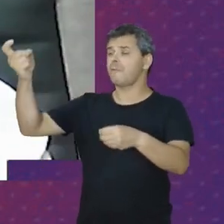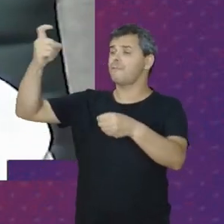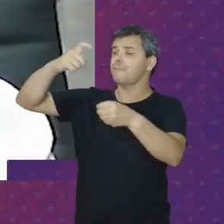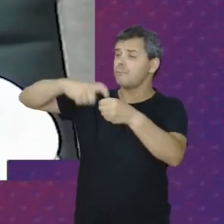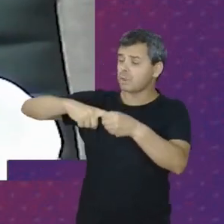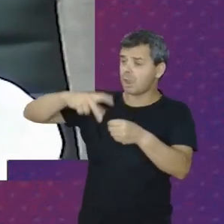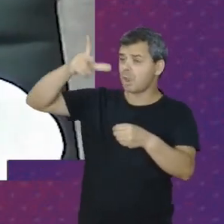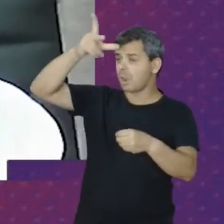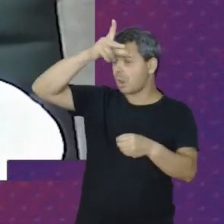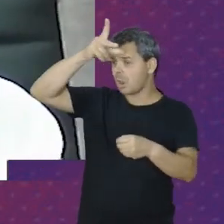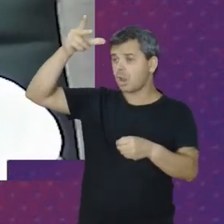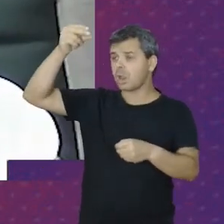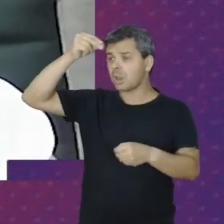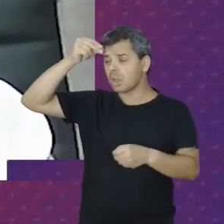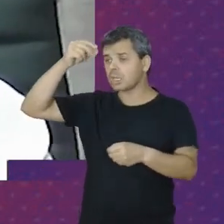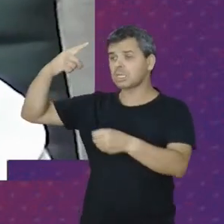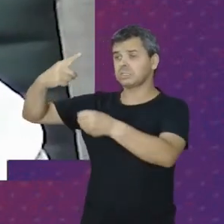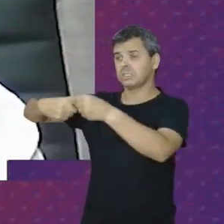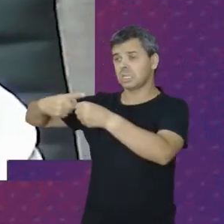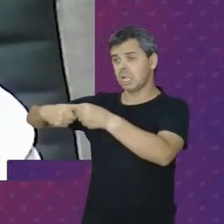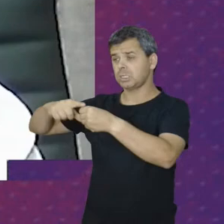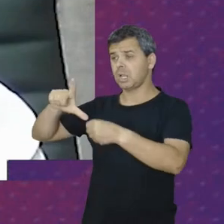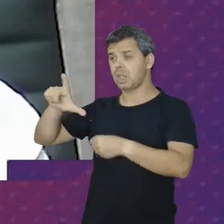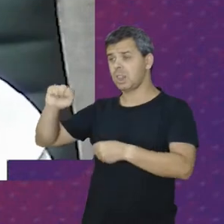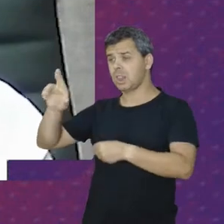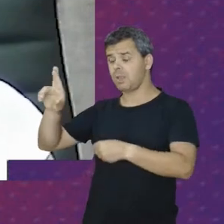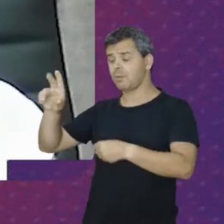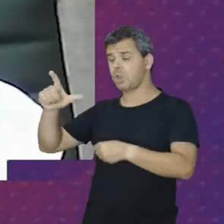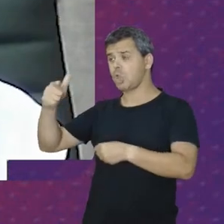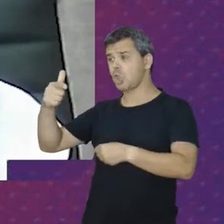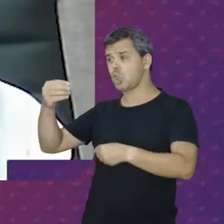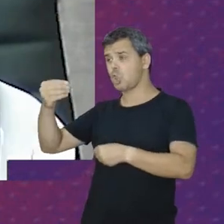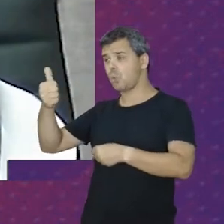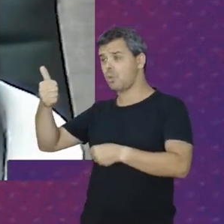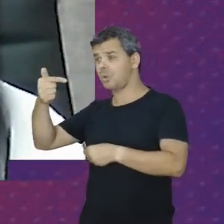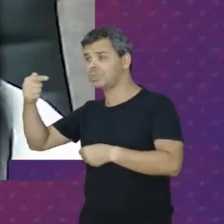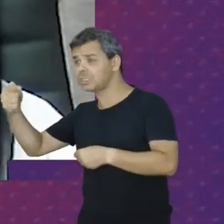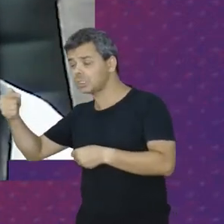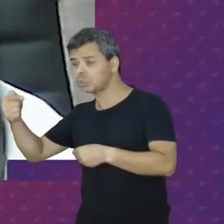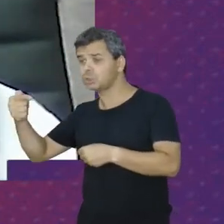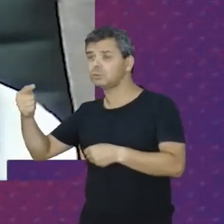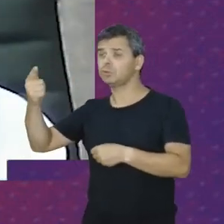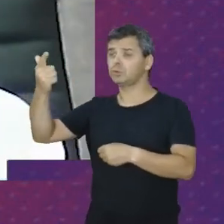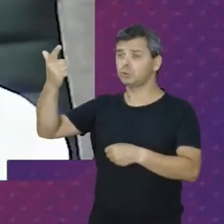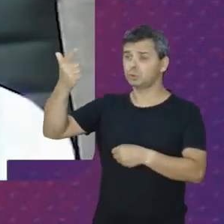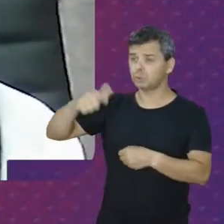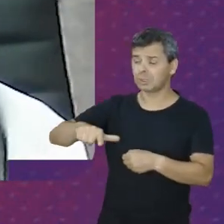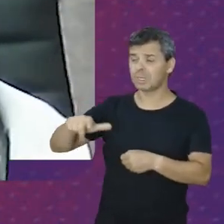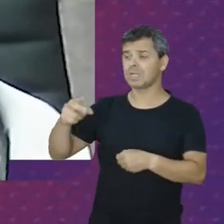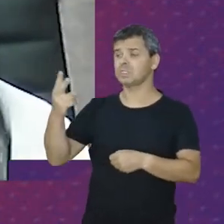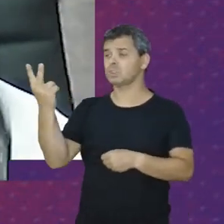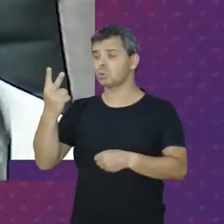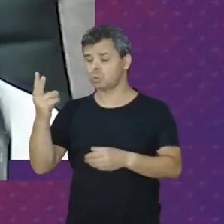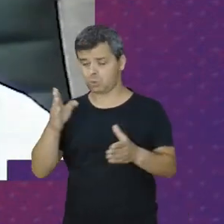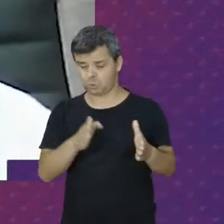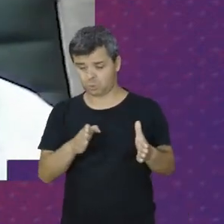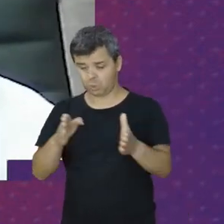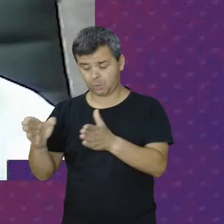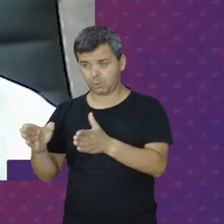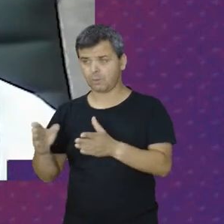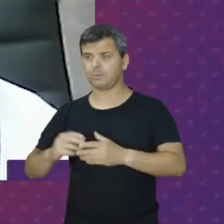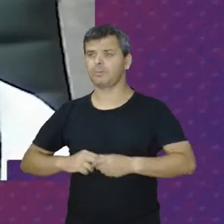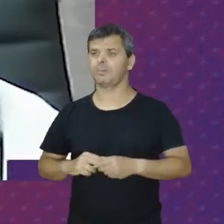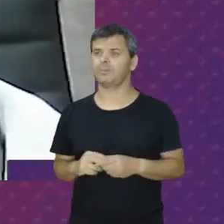a ser prefeita de Lauro de Freitas em 2017 e estou até agora já nesse segundo mandato, desta segunda